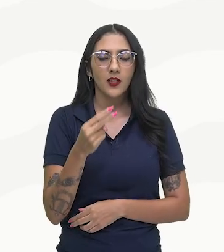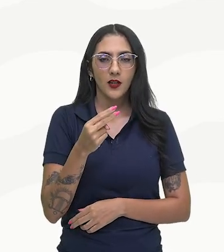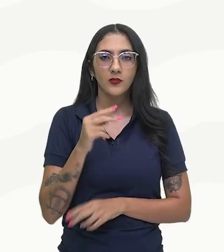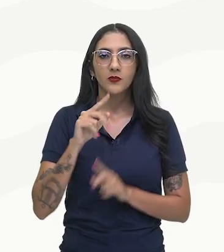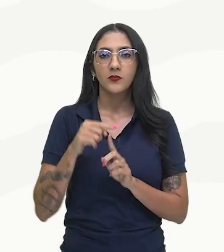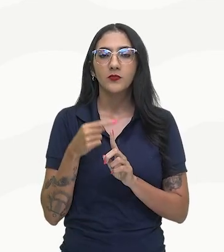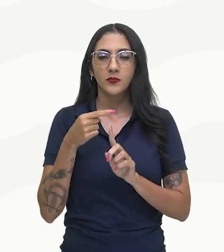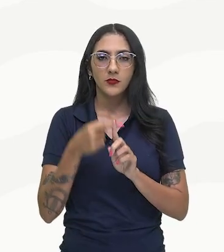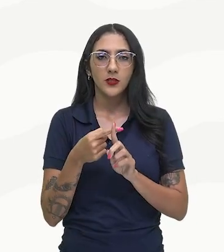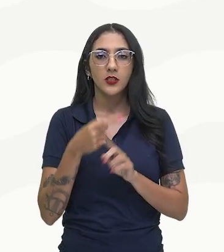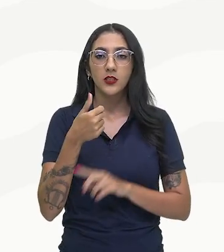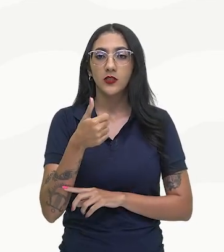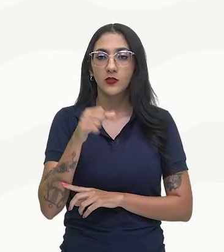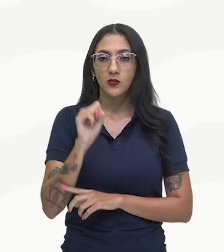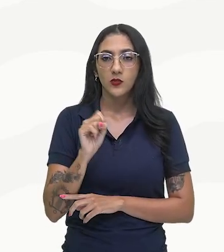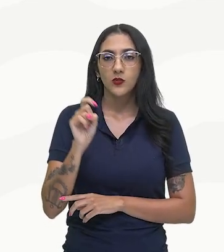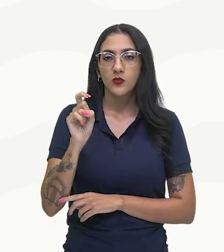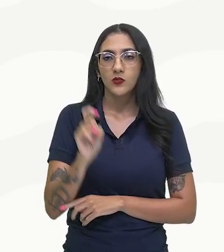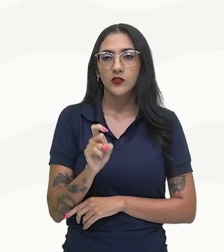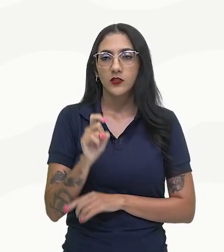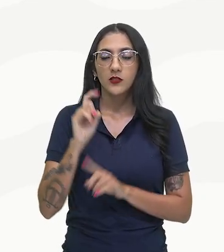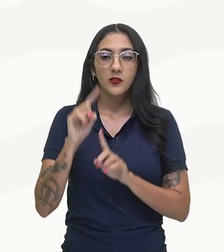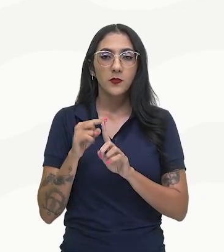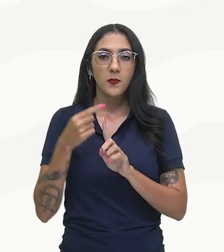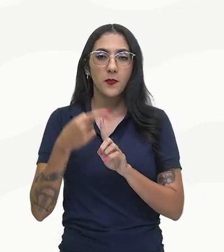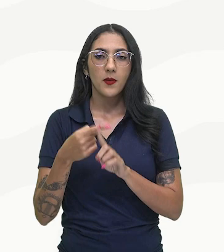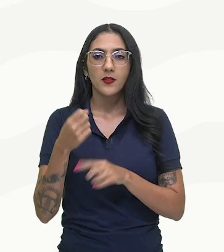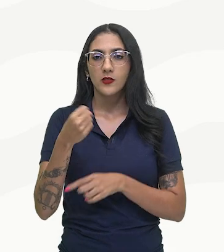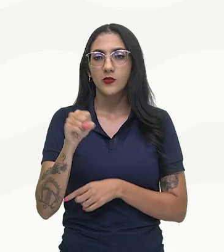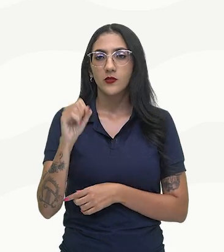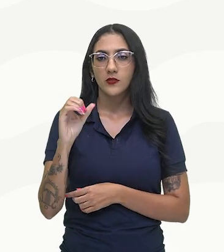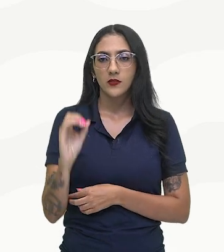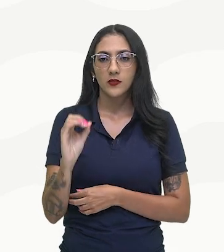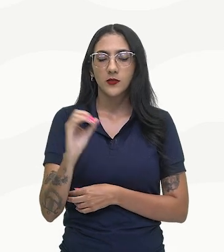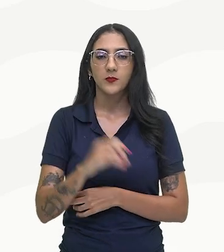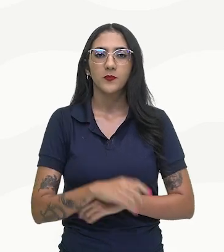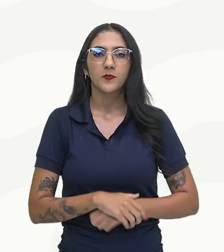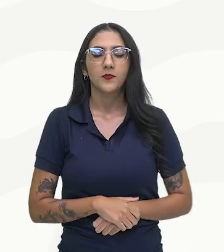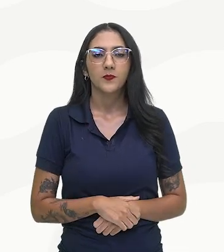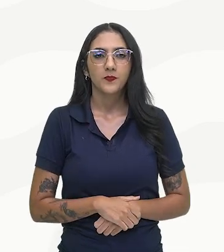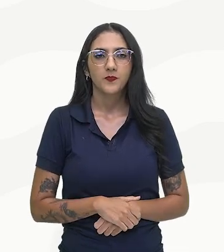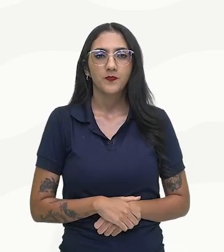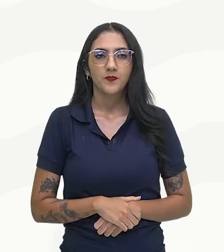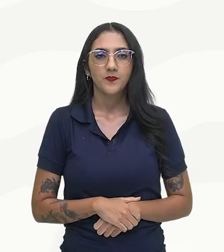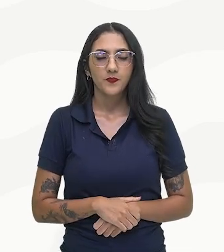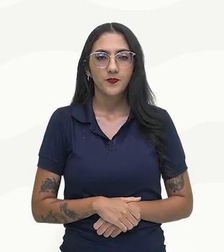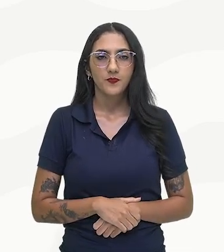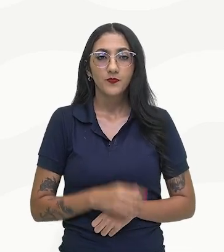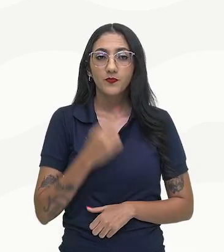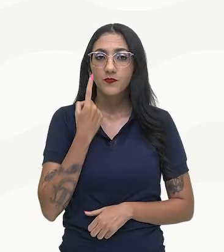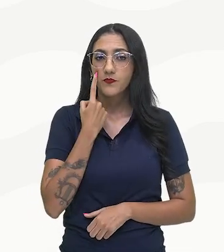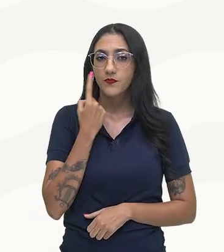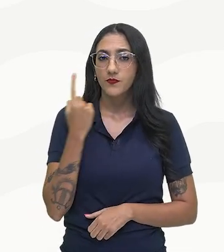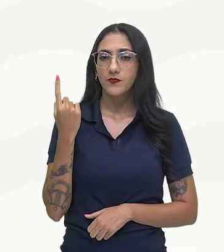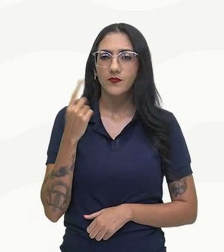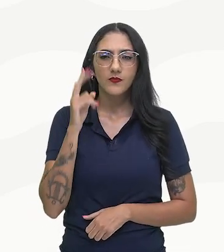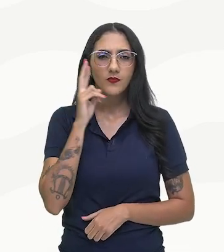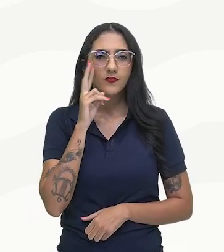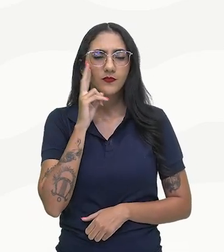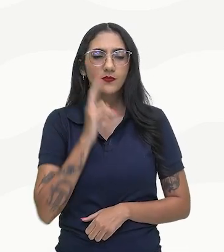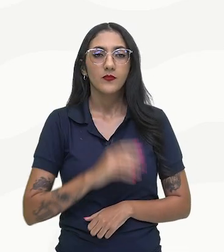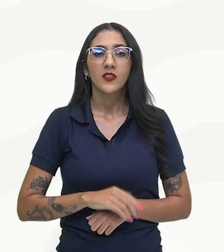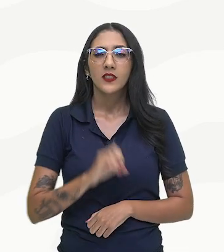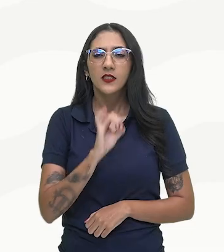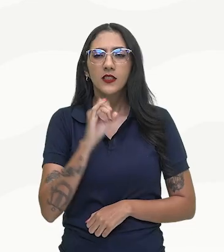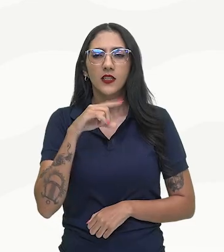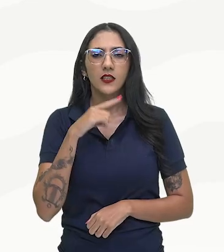igual a x ao quadrado mais 18x mais 80. Para x igual a 2. Então, se aquele aumento lá fosse de